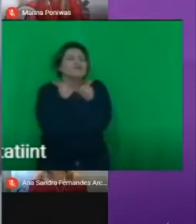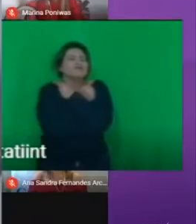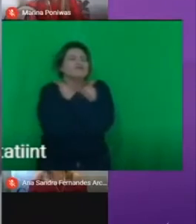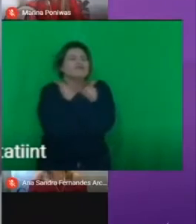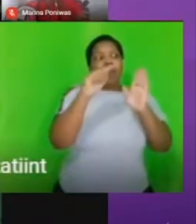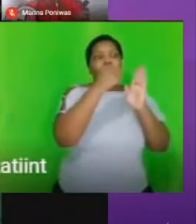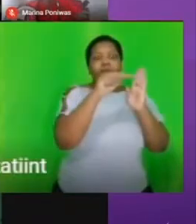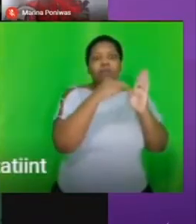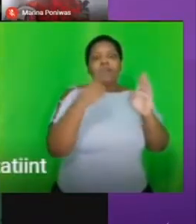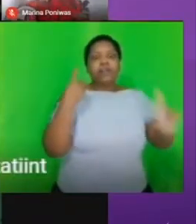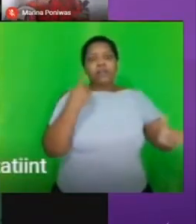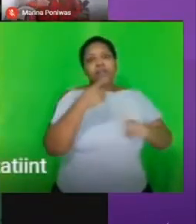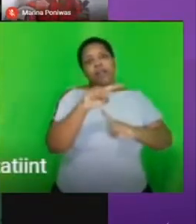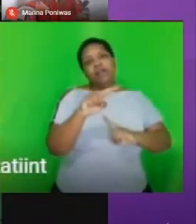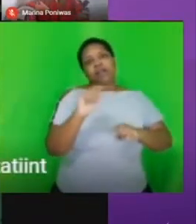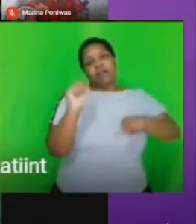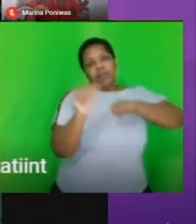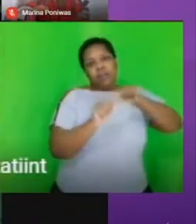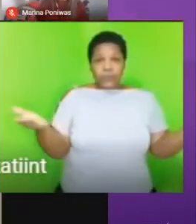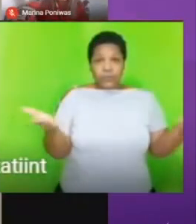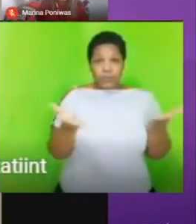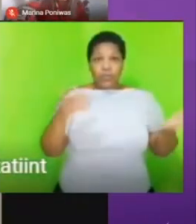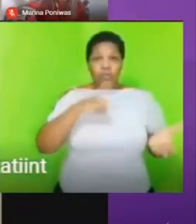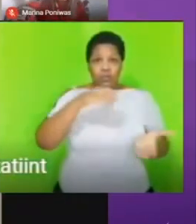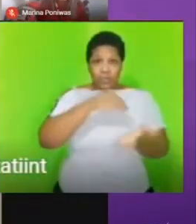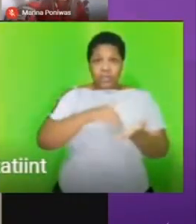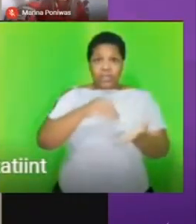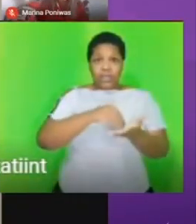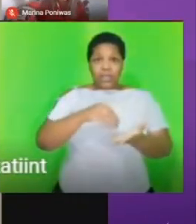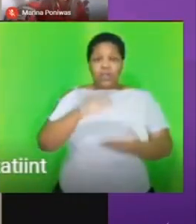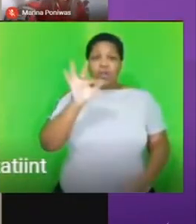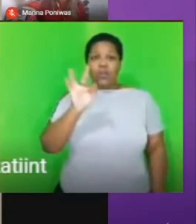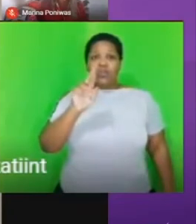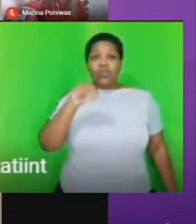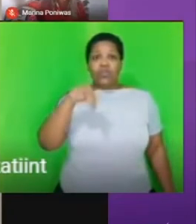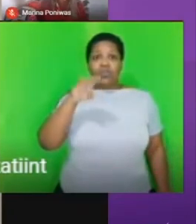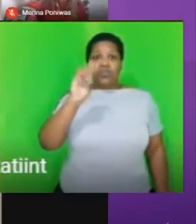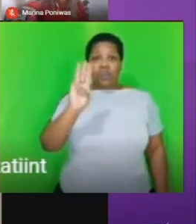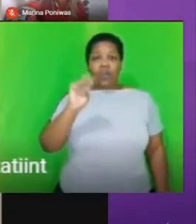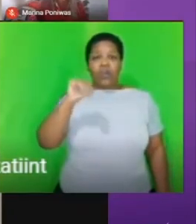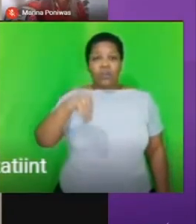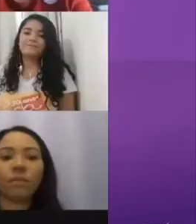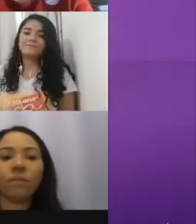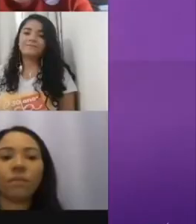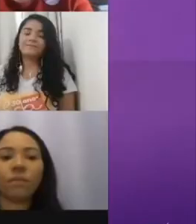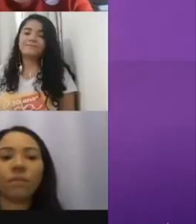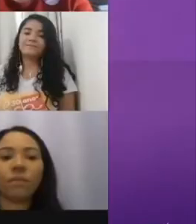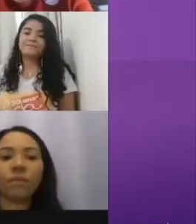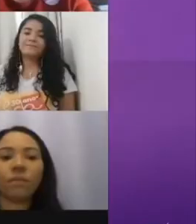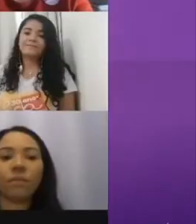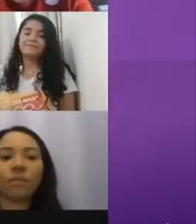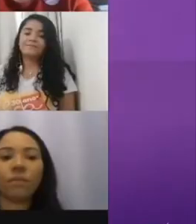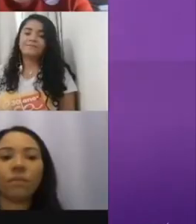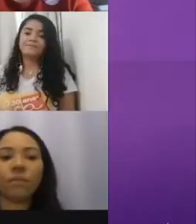e do Adolescente. A legislação marcou fundamental mudança de paradigma, conferindo a uma parcela da população